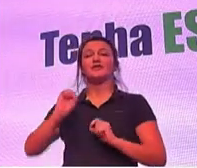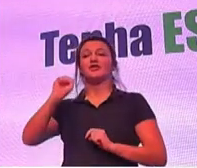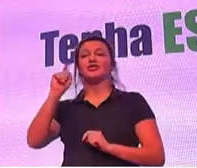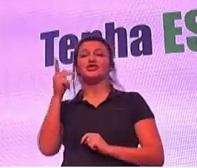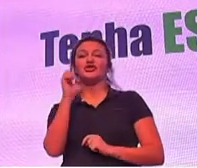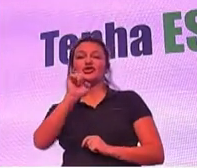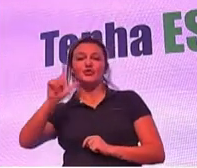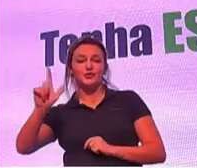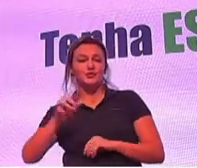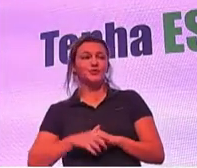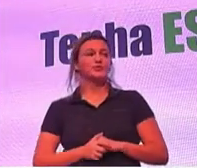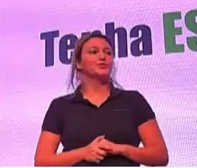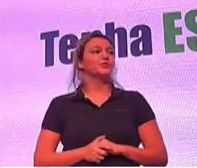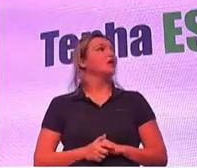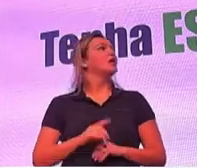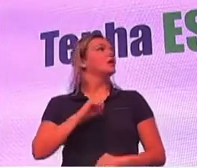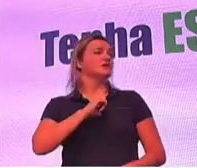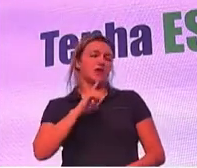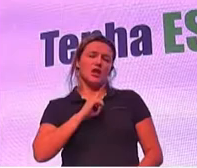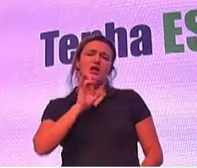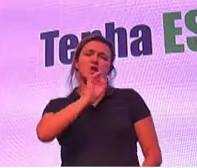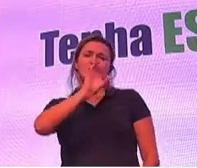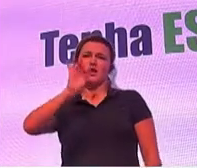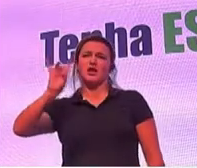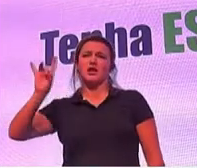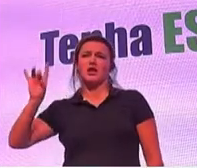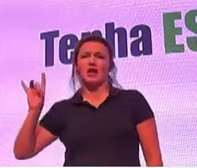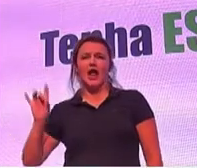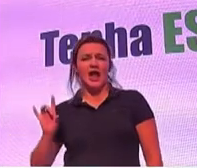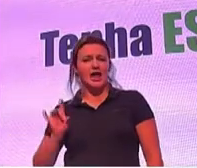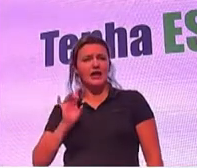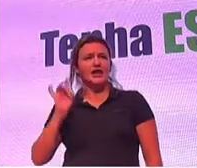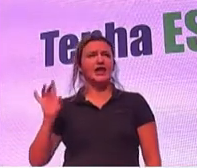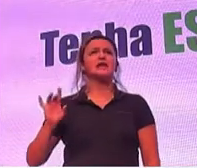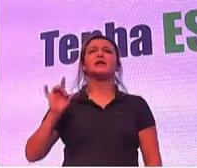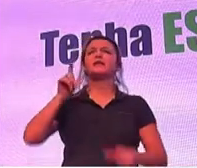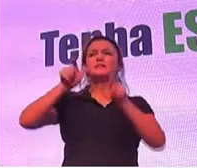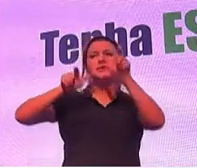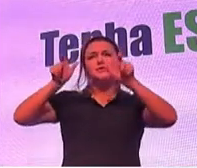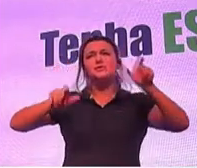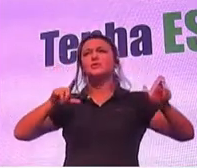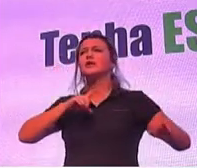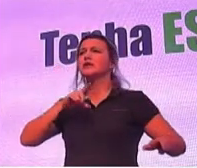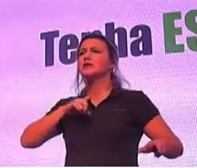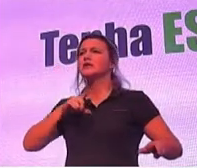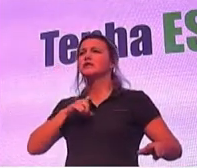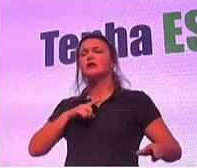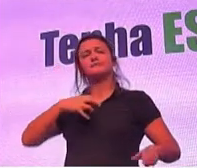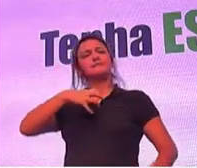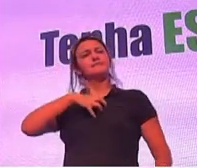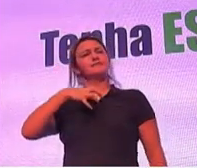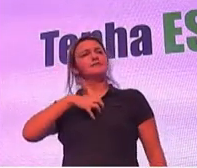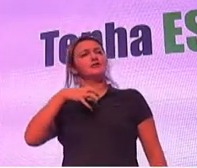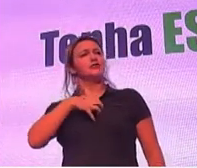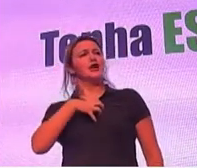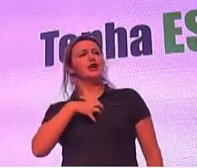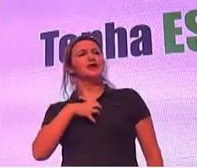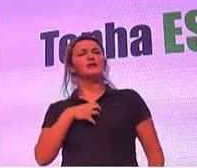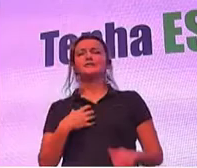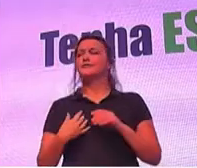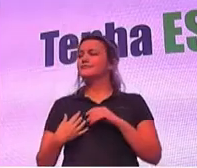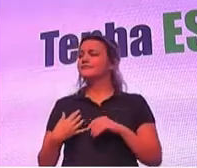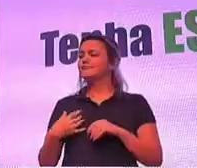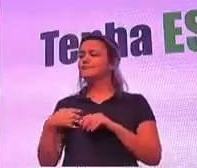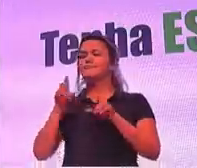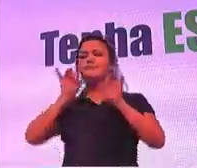experiências, a sua criatividade e seu estilo próprio. É importante você ter estilo. Esse microfone está funcionando